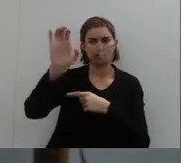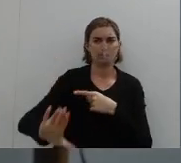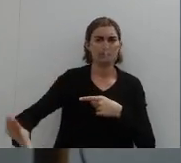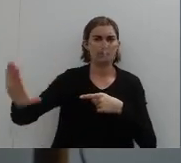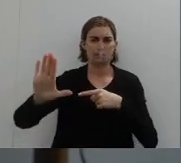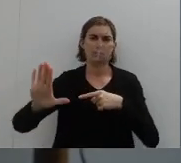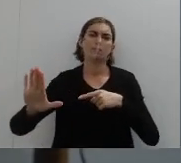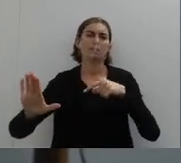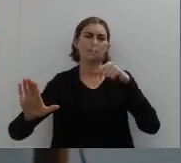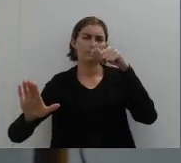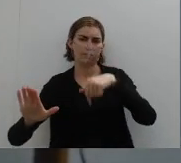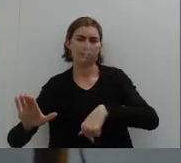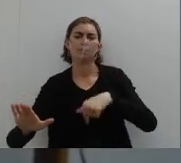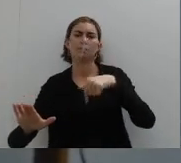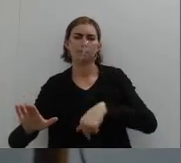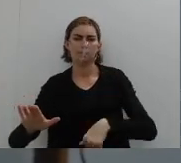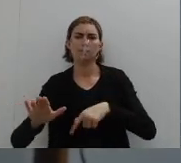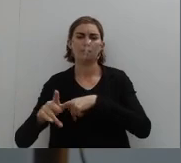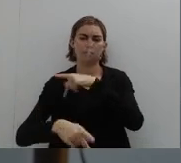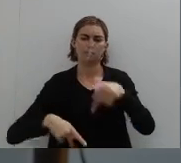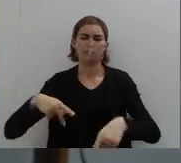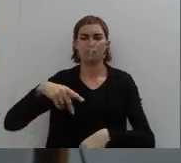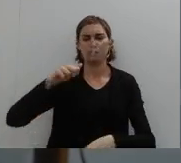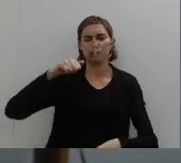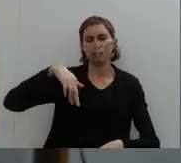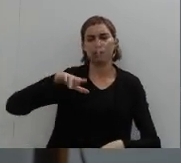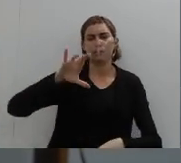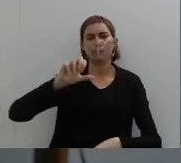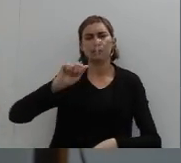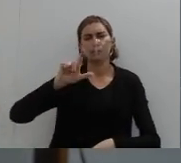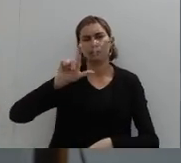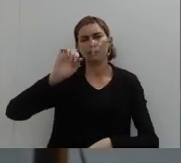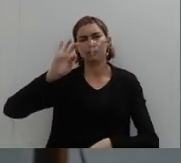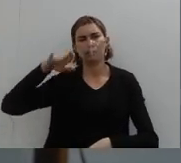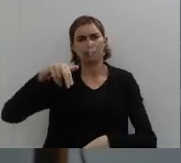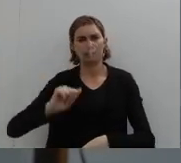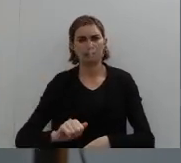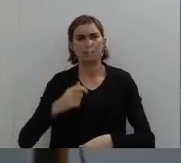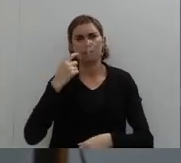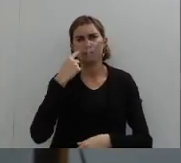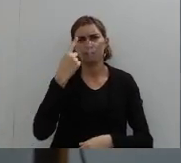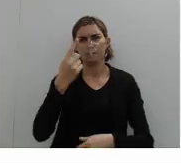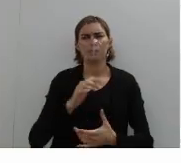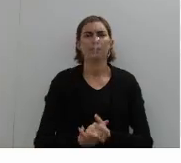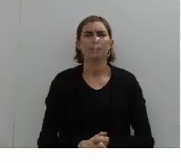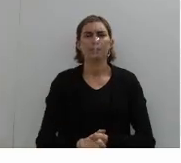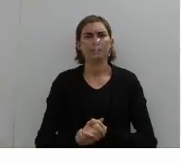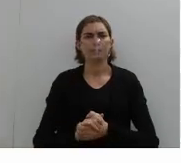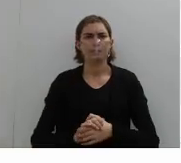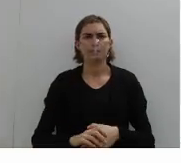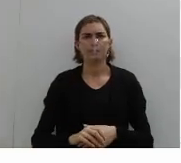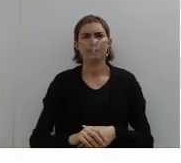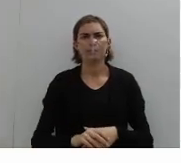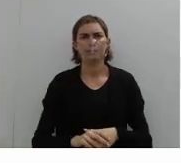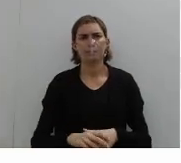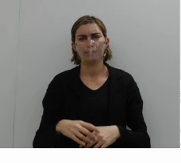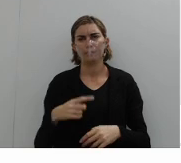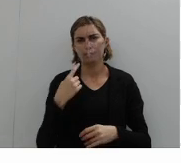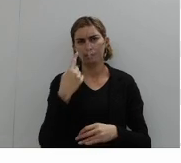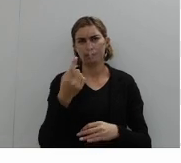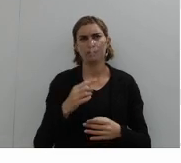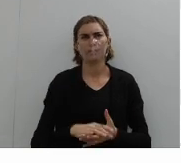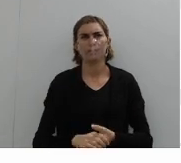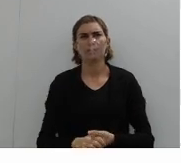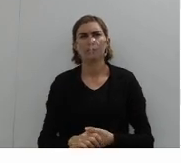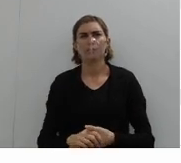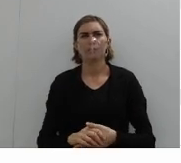Europa e os povos da América Latina. Segue o próximo slide. O próximo slide que eu vou